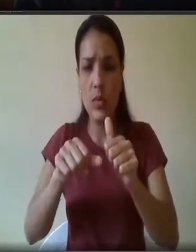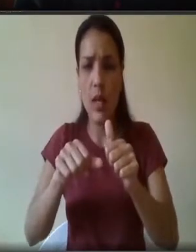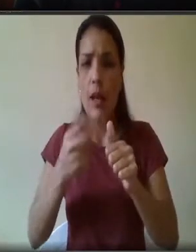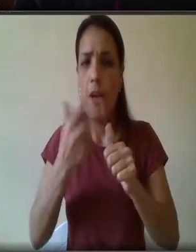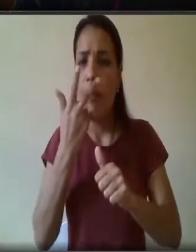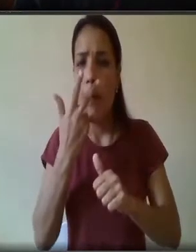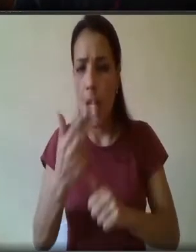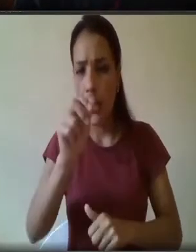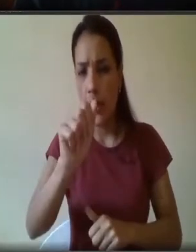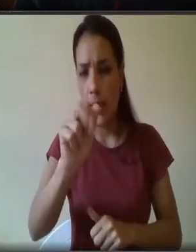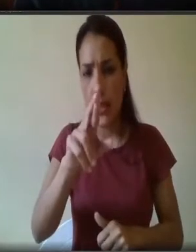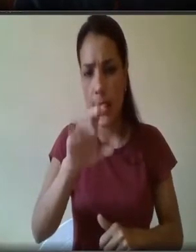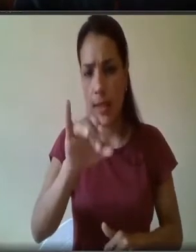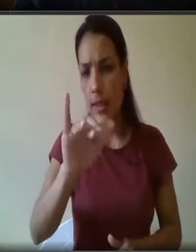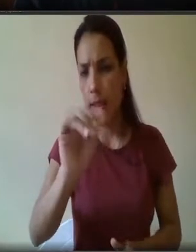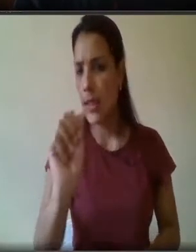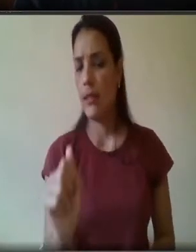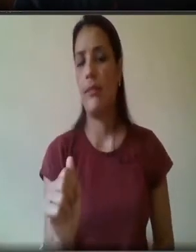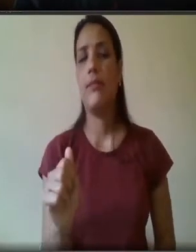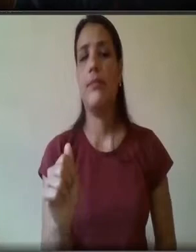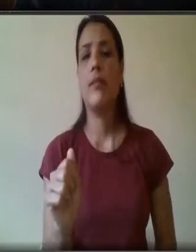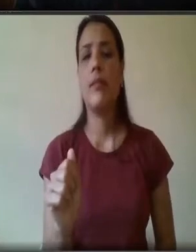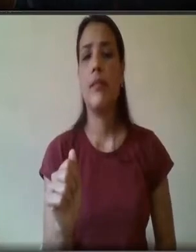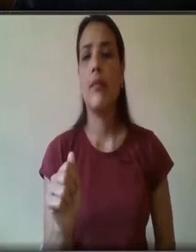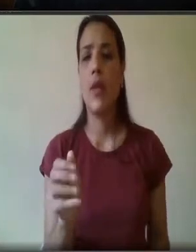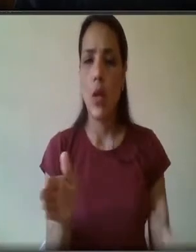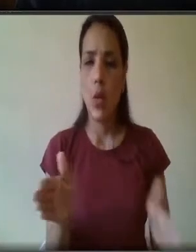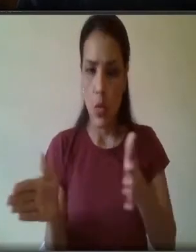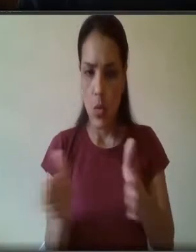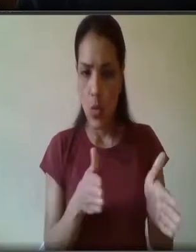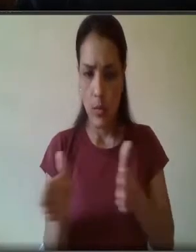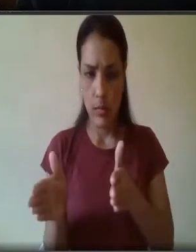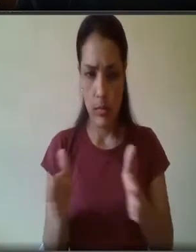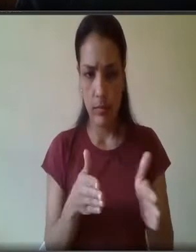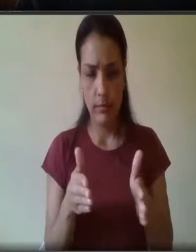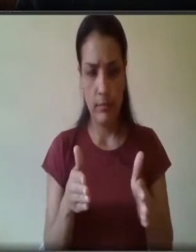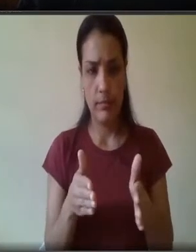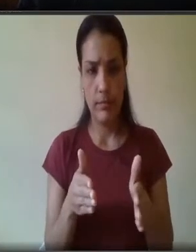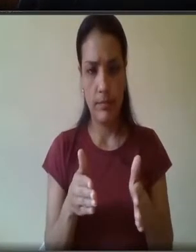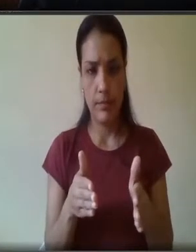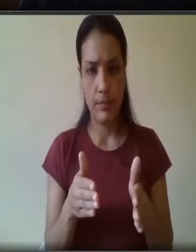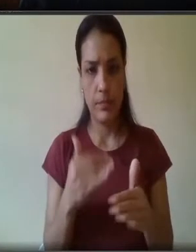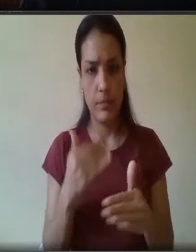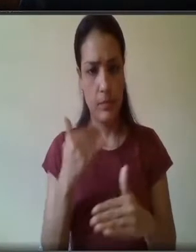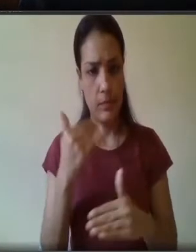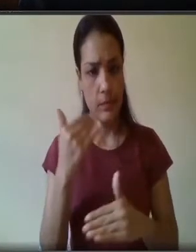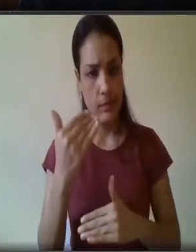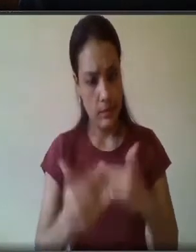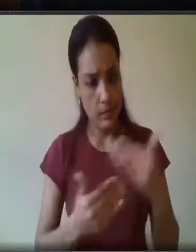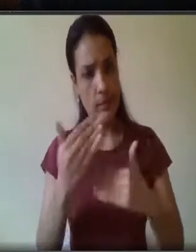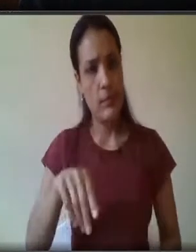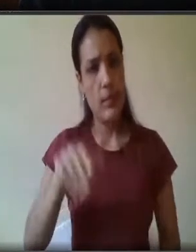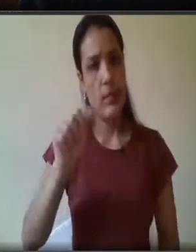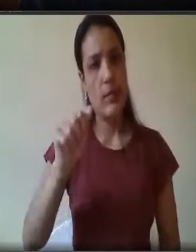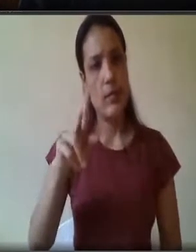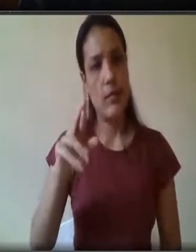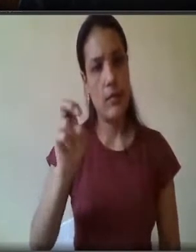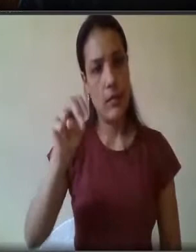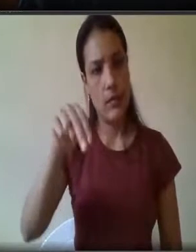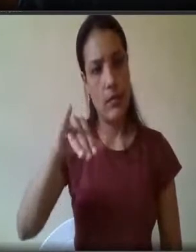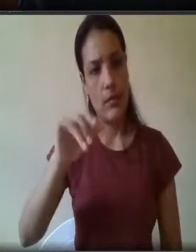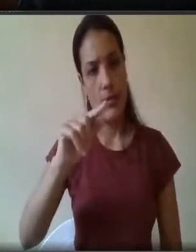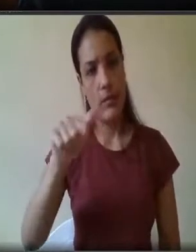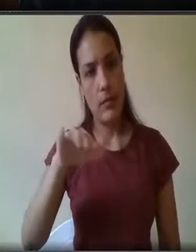processo é o processo de arenização. Então, veja aqui, ó, eu tenho chuva, eu tenho vento. Enquanto não